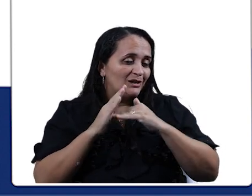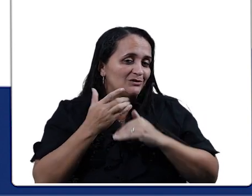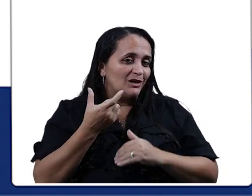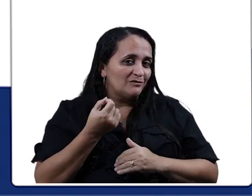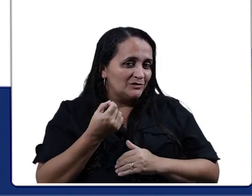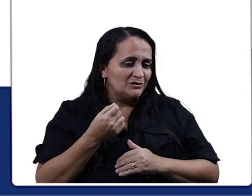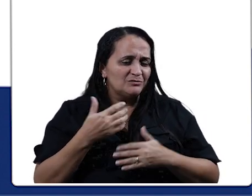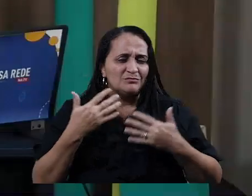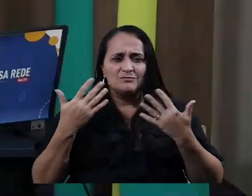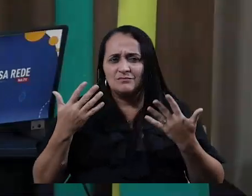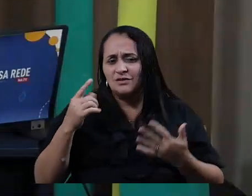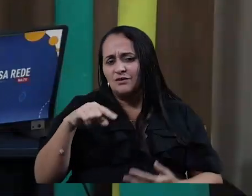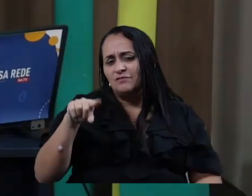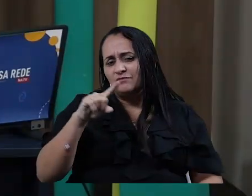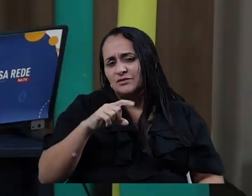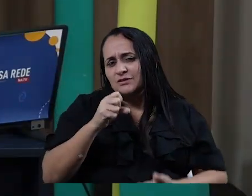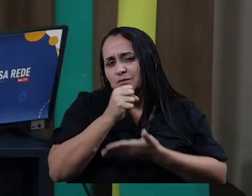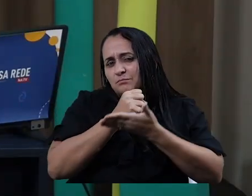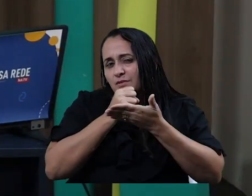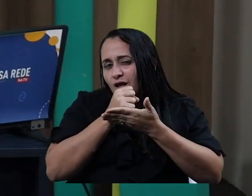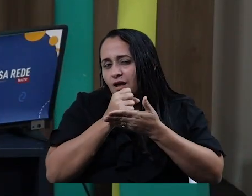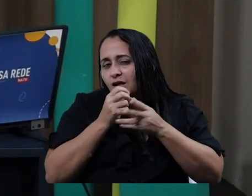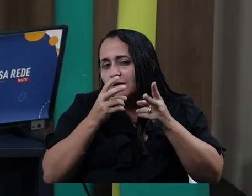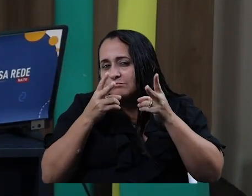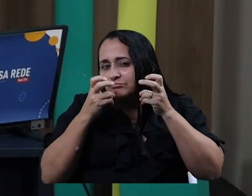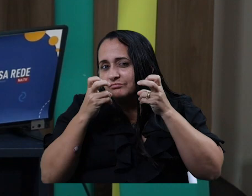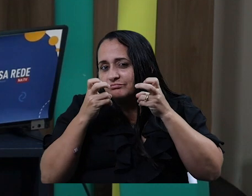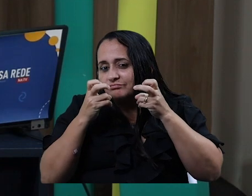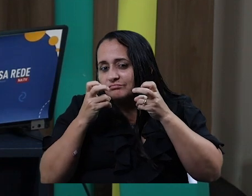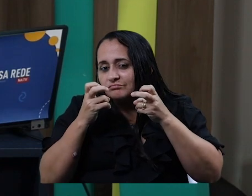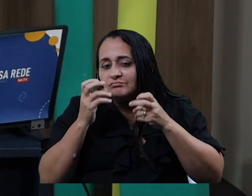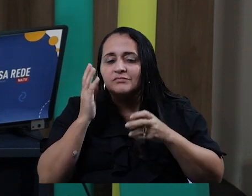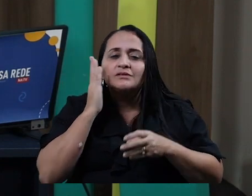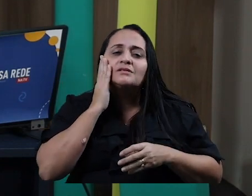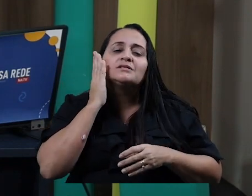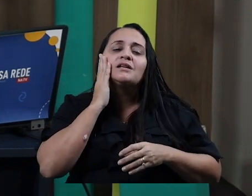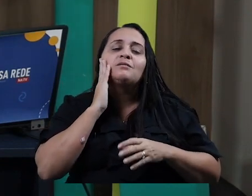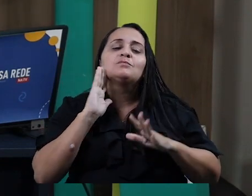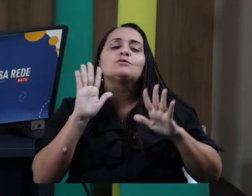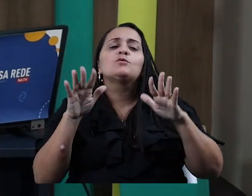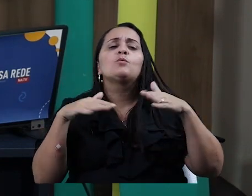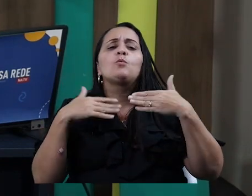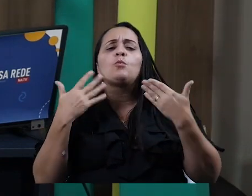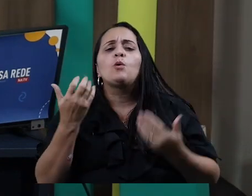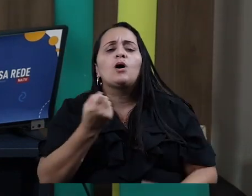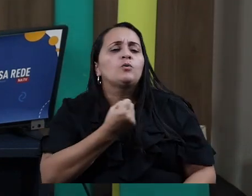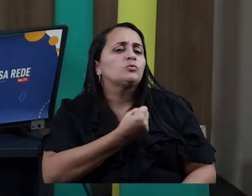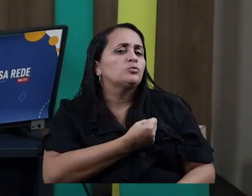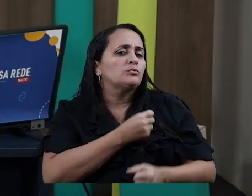baseado nisso, será que você consegue me dizer qual é o número que está aqui escondido?